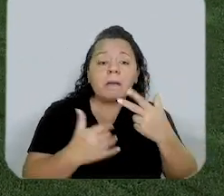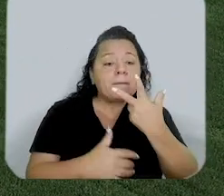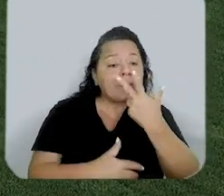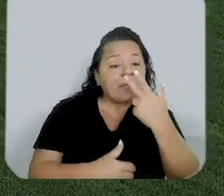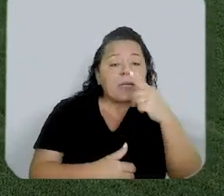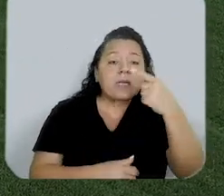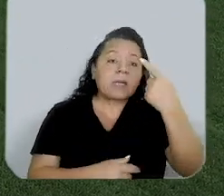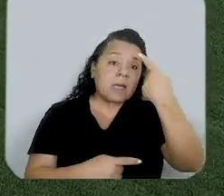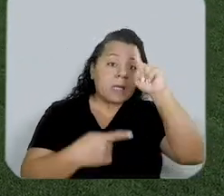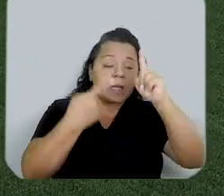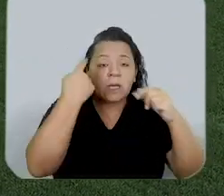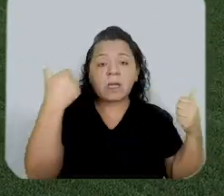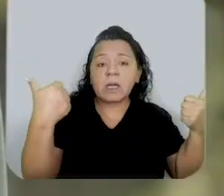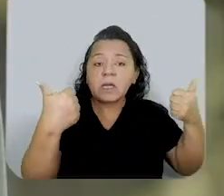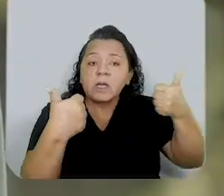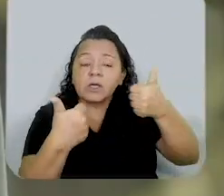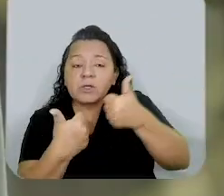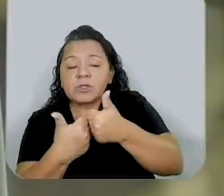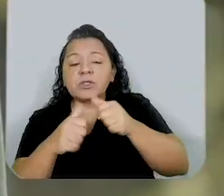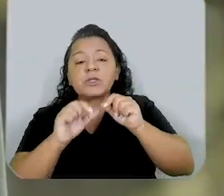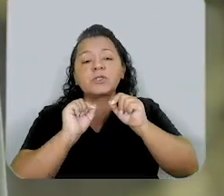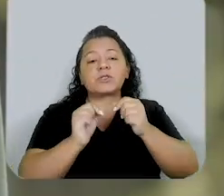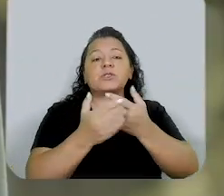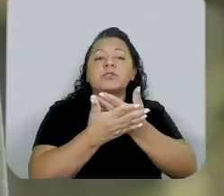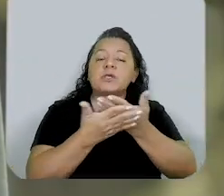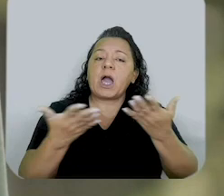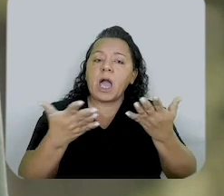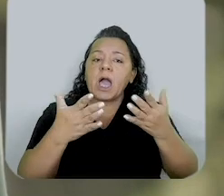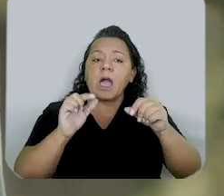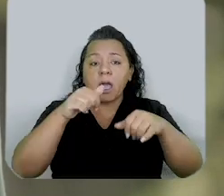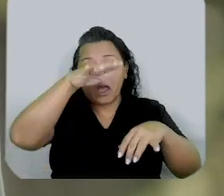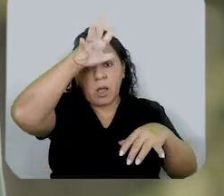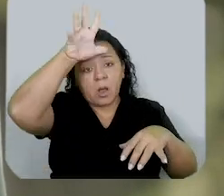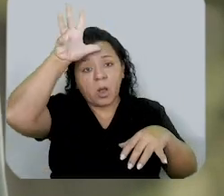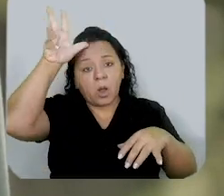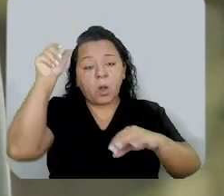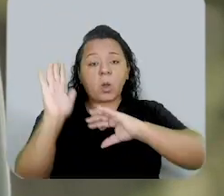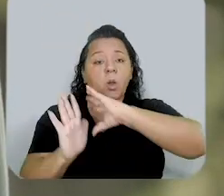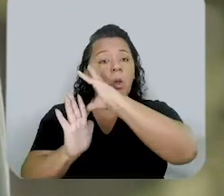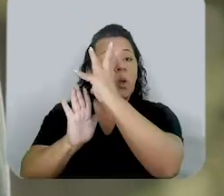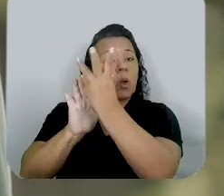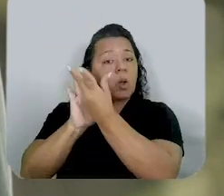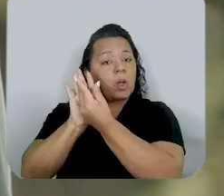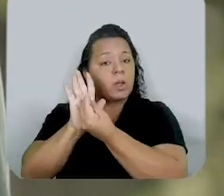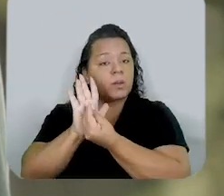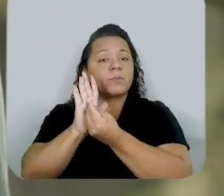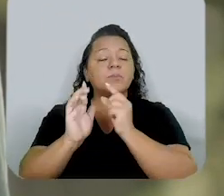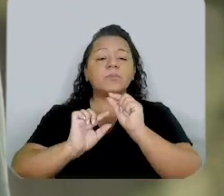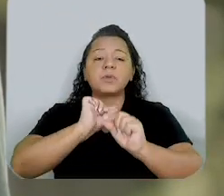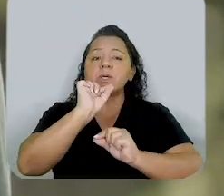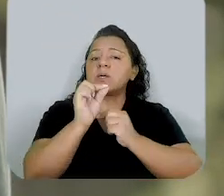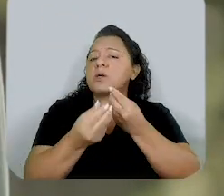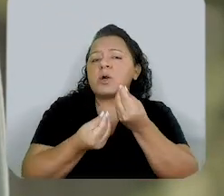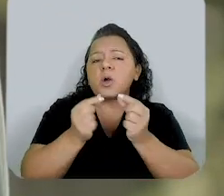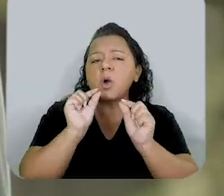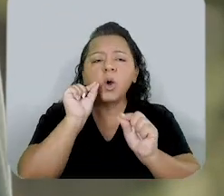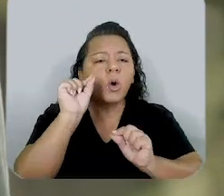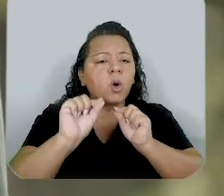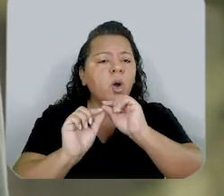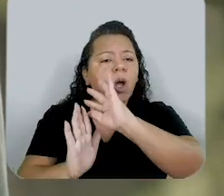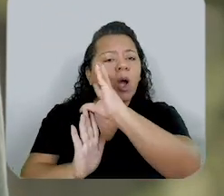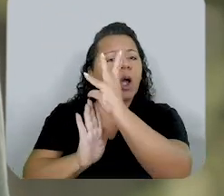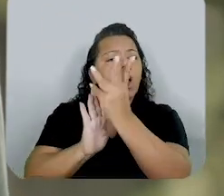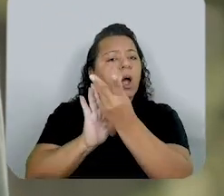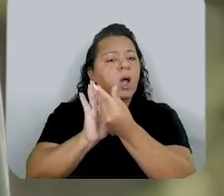de uma agressividade espantosa. E o que é a Amazônia? Se a vida já é um milagre por si só, uma célula já é